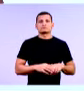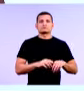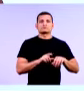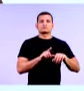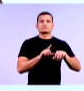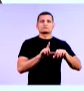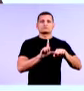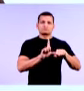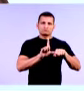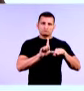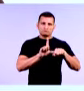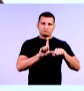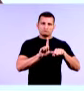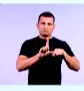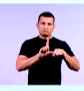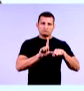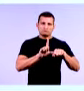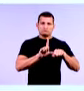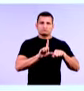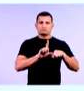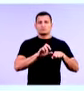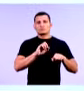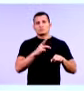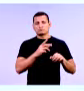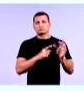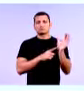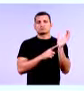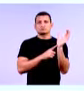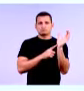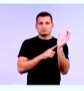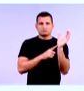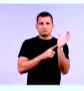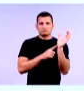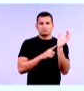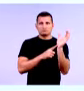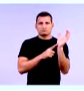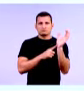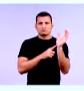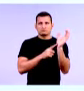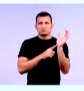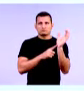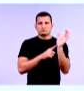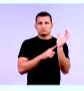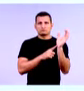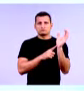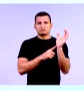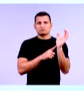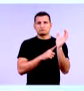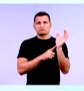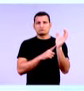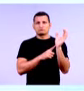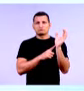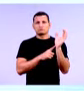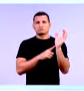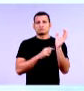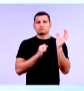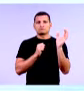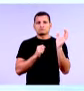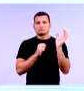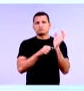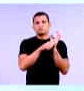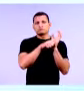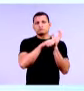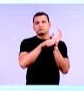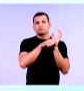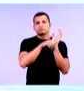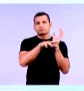satélites, ou seja, transmissor de satélite, que vão levar esses dados através de vários